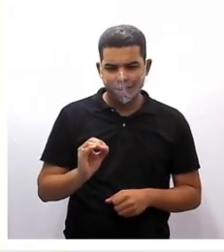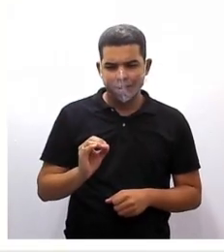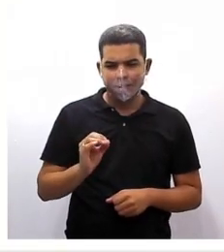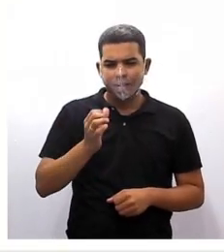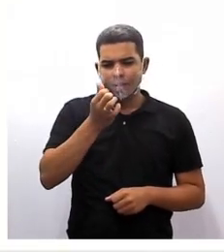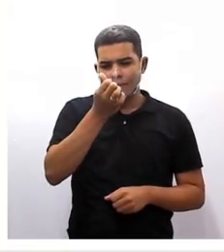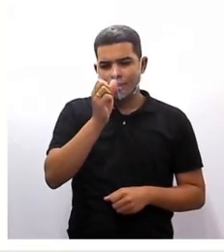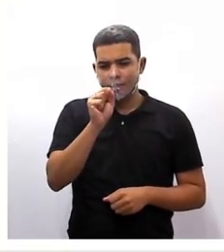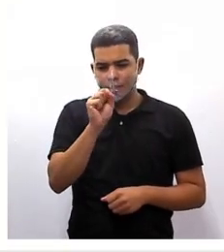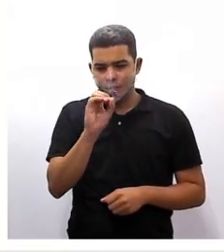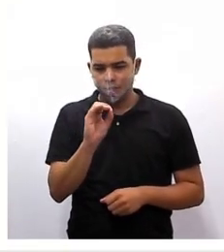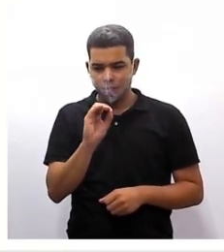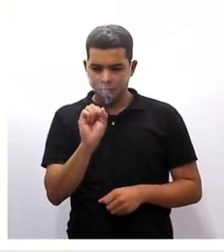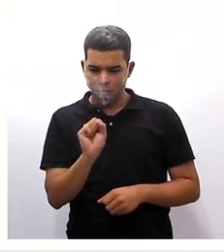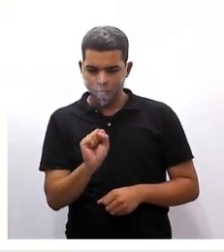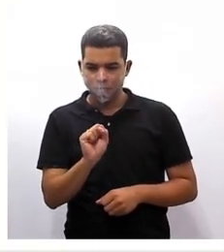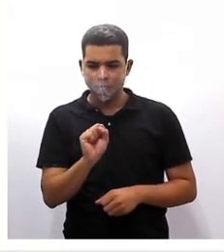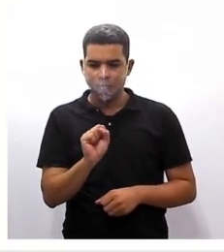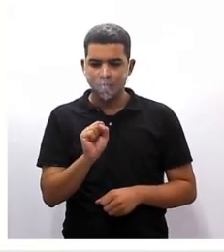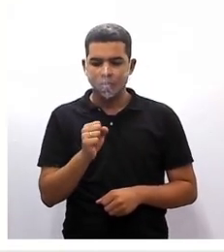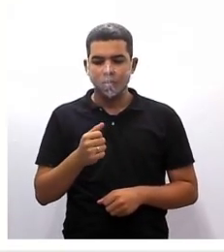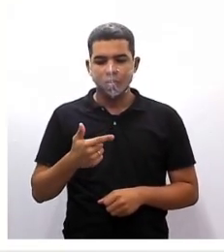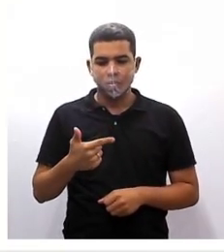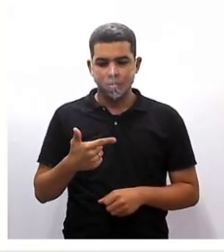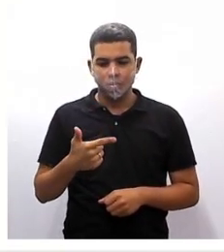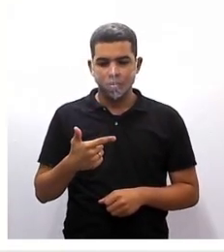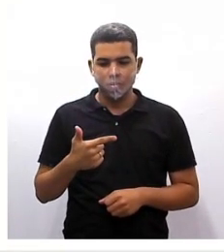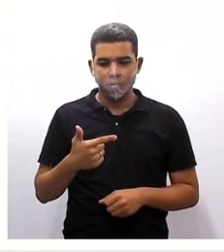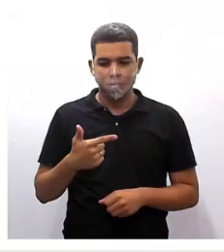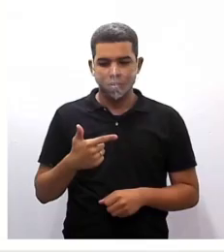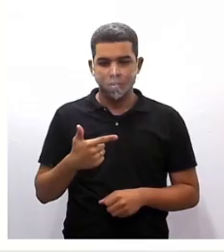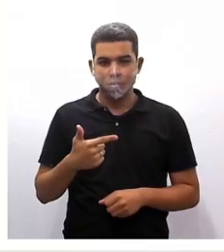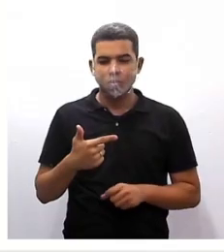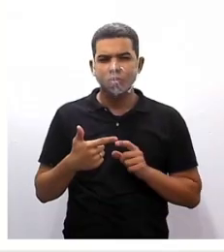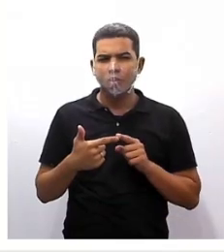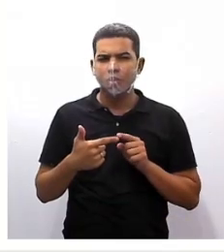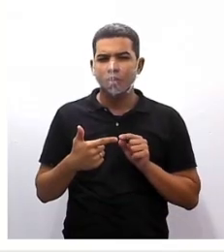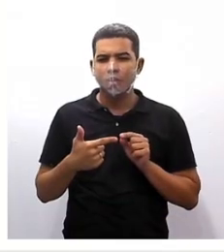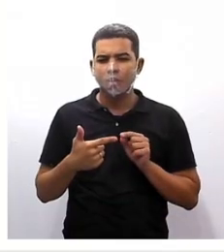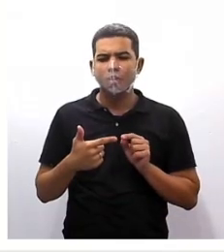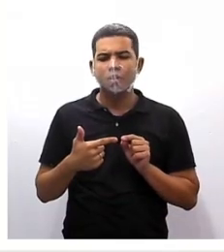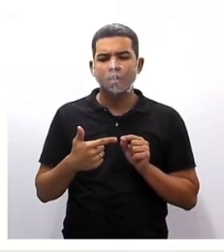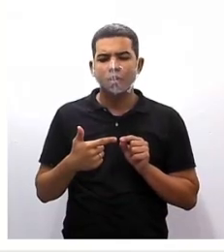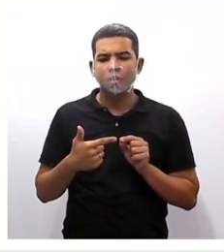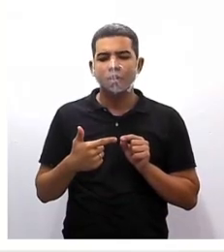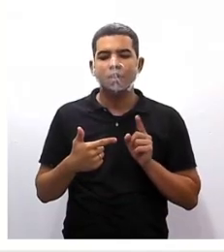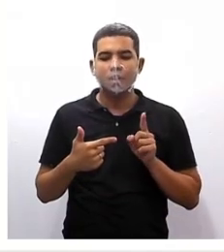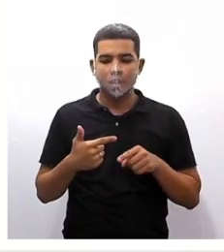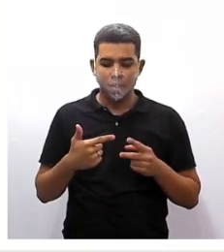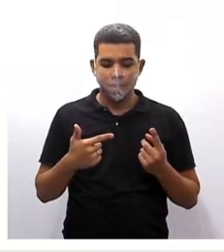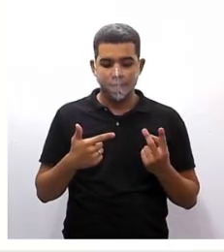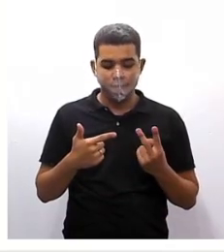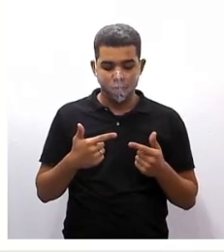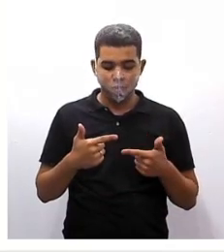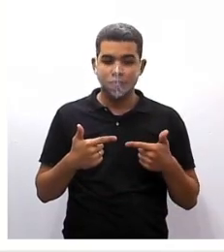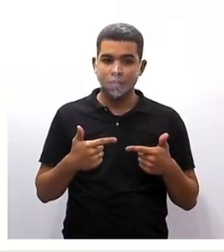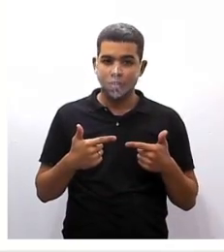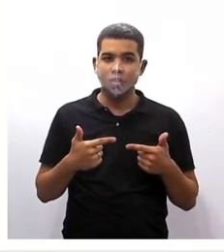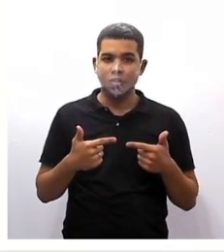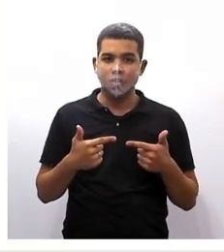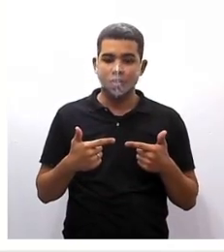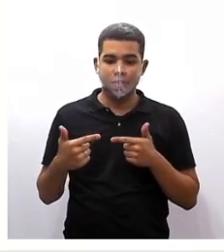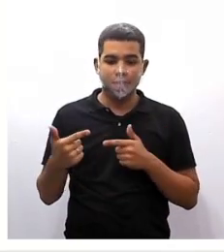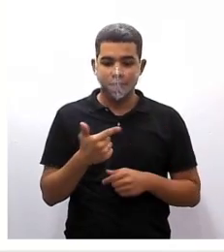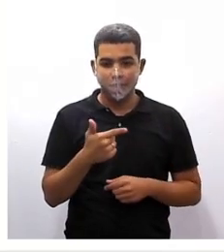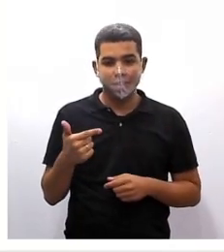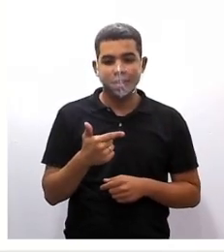6 mais 8 mais 0 mais 8 dá 2. 2 quanto? Deu quanto? Ó, subiu, deu 22. Então,